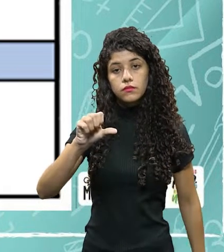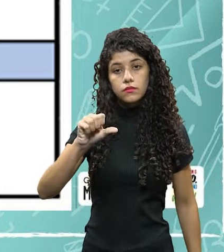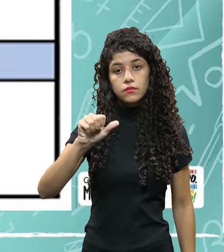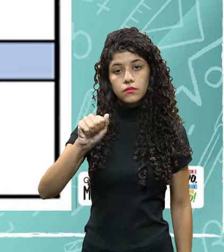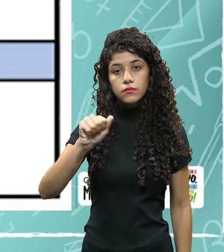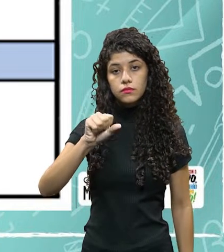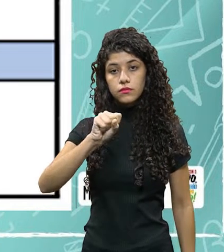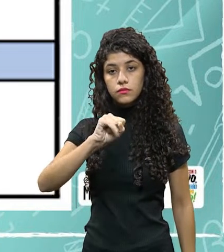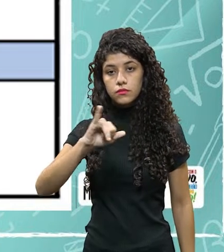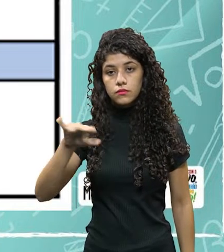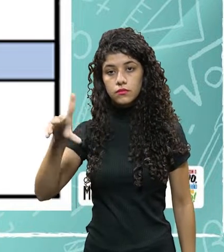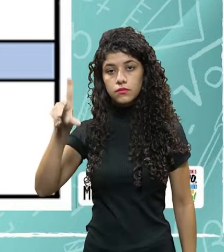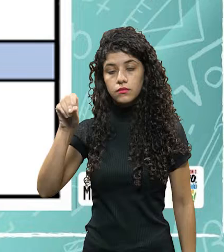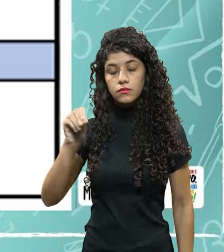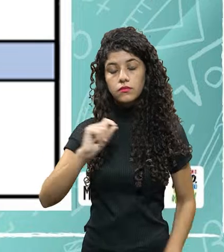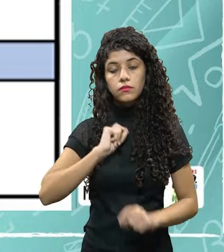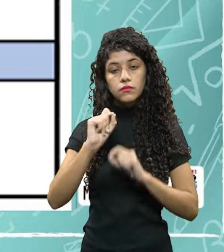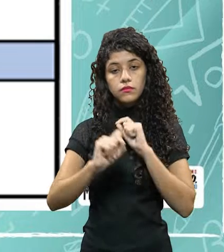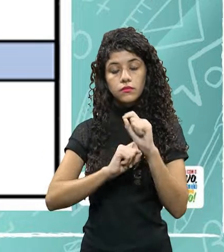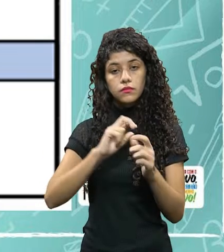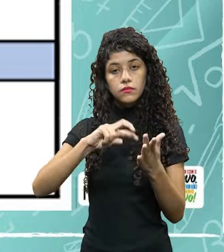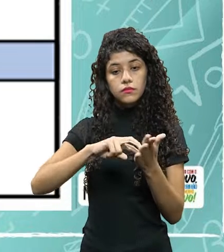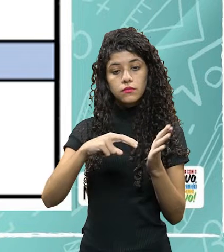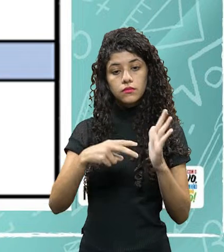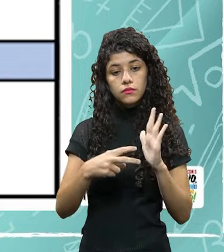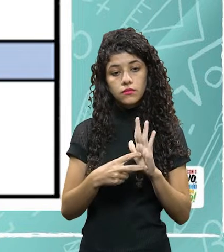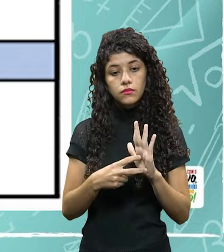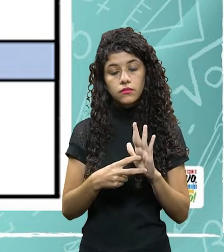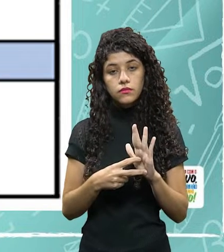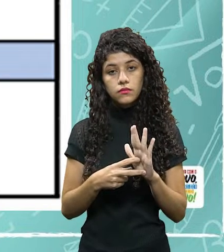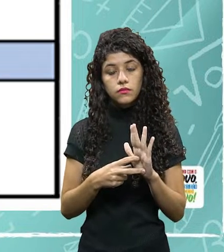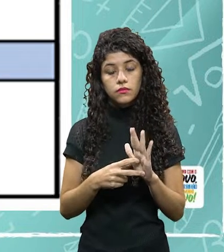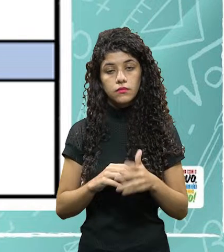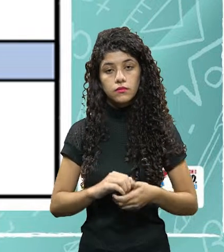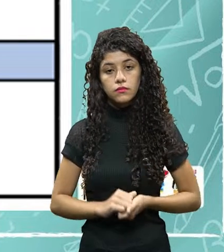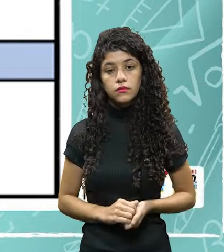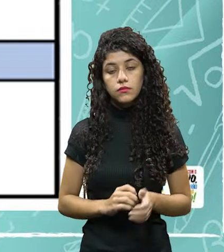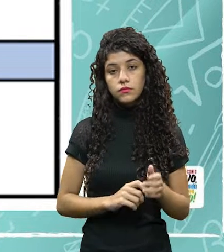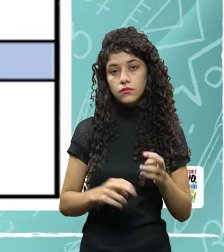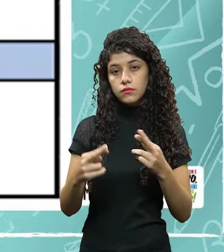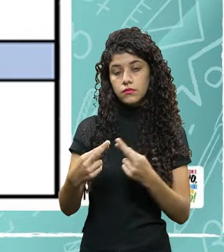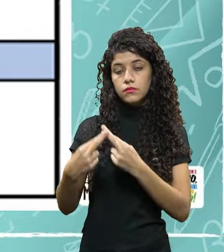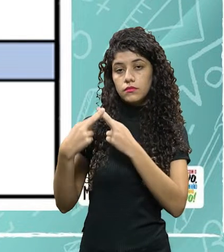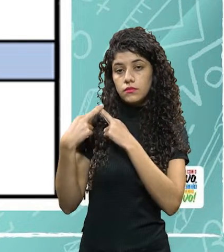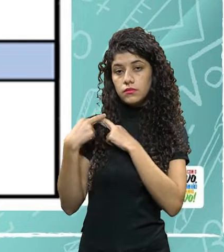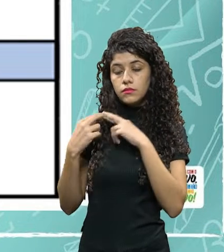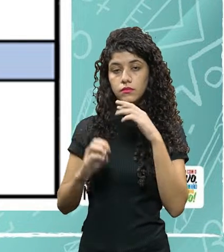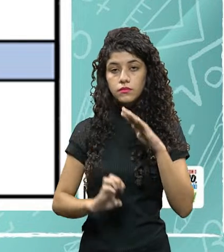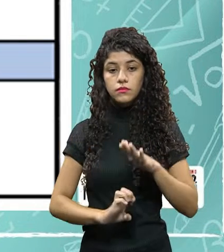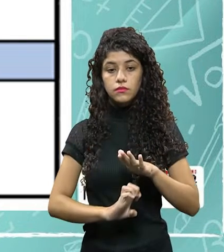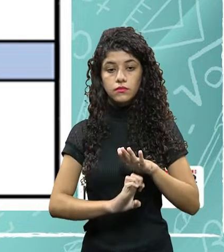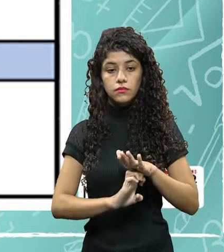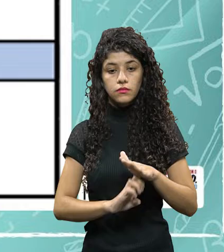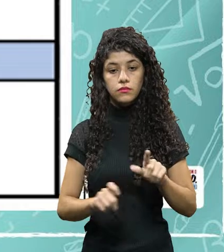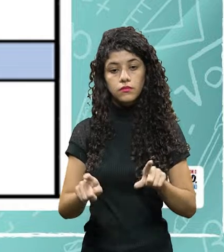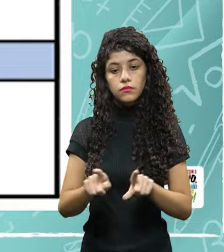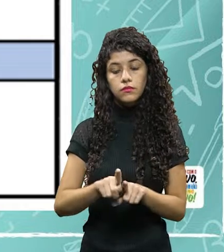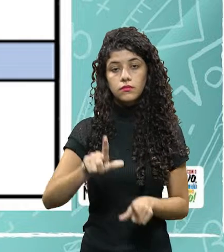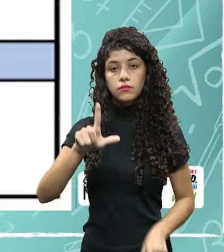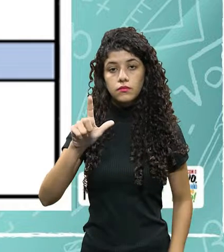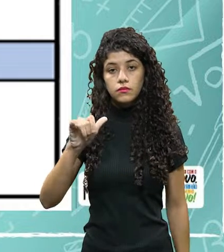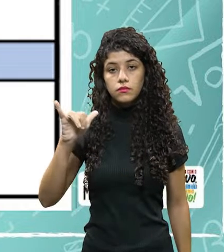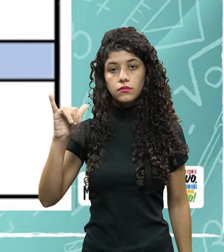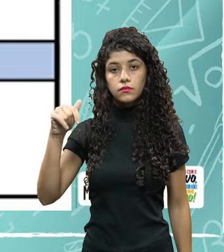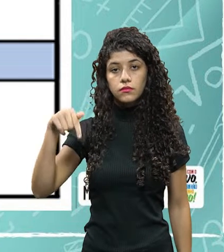de recursos. Representa o que? As obrigações da entidade. E o patrimônio líquido é